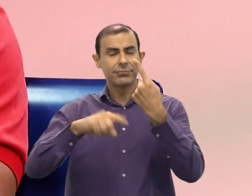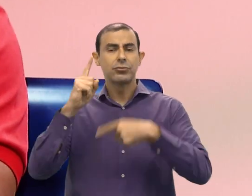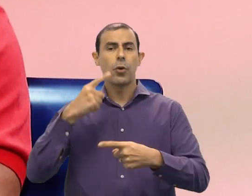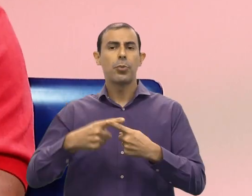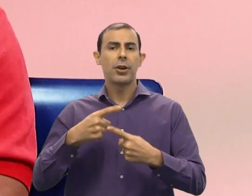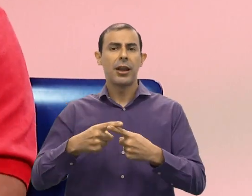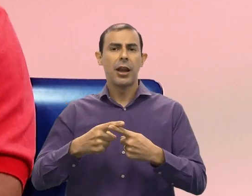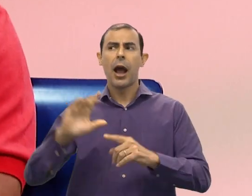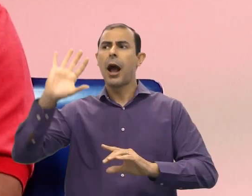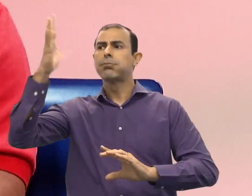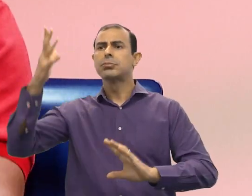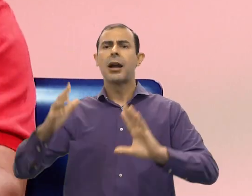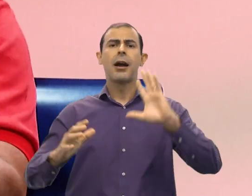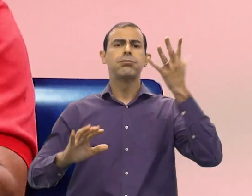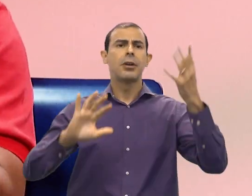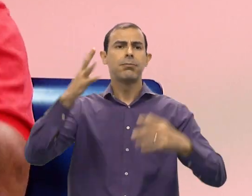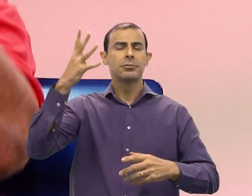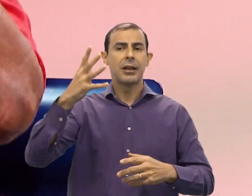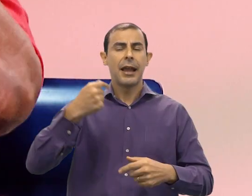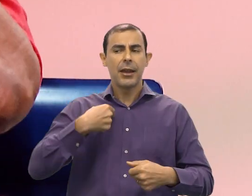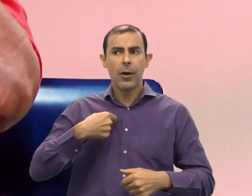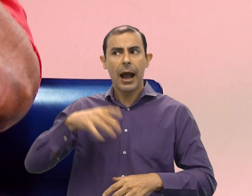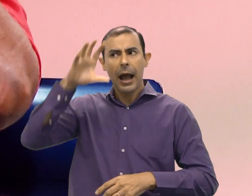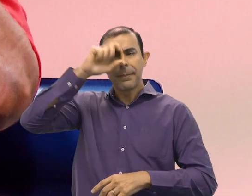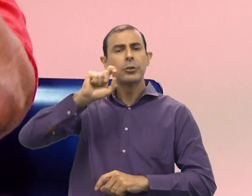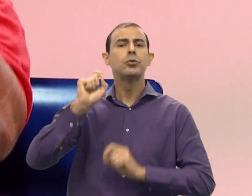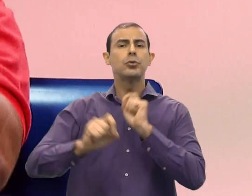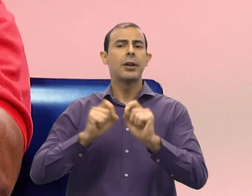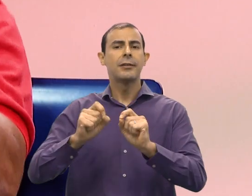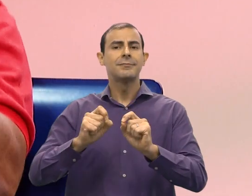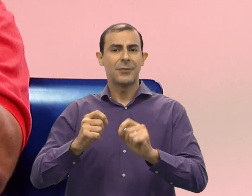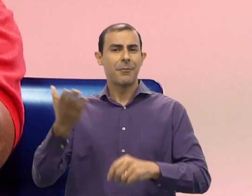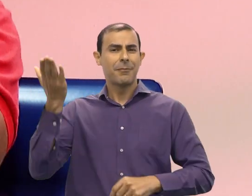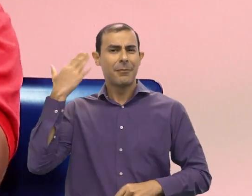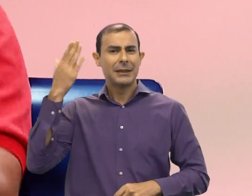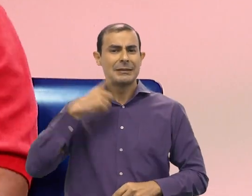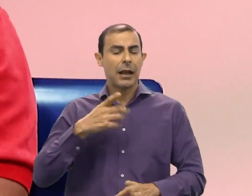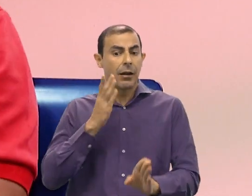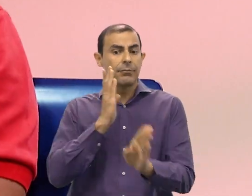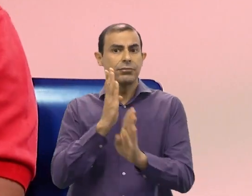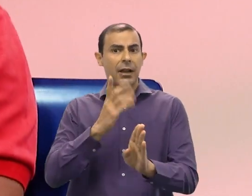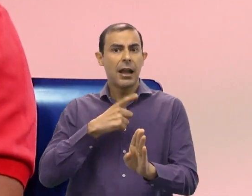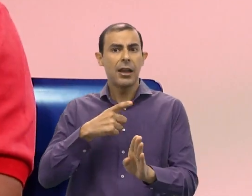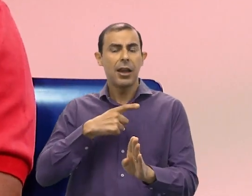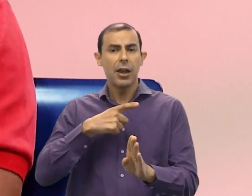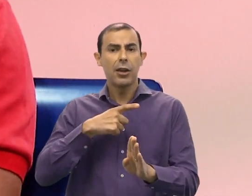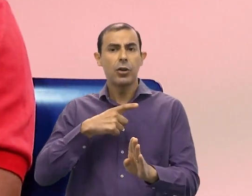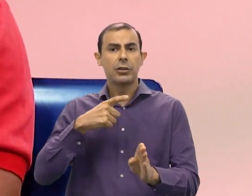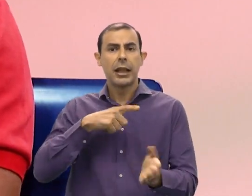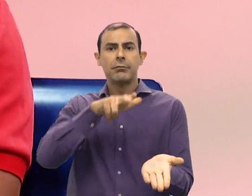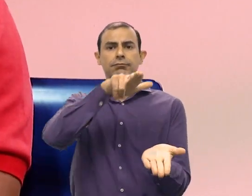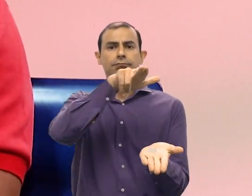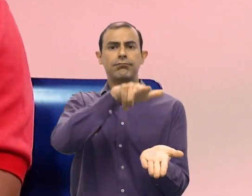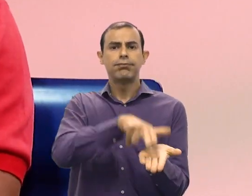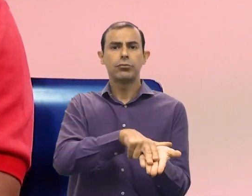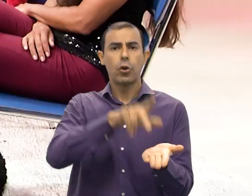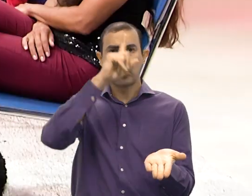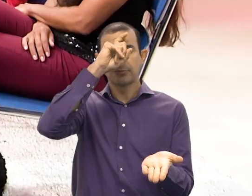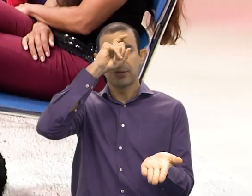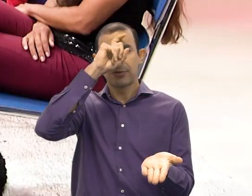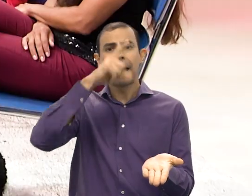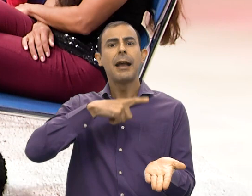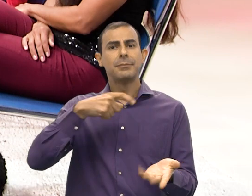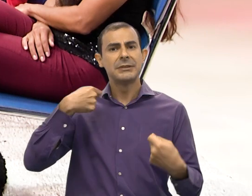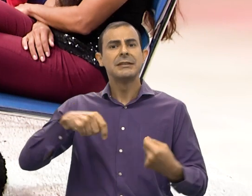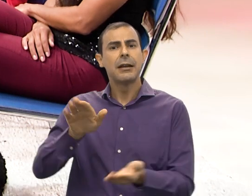aquilo exatamente quer dizer. Quando eu recebi o diagnóstico, na verdade quando eu fui internado, eu precisei de muita doação de sangue, recebi uma